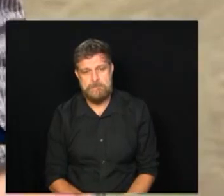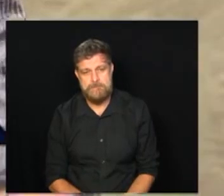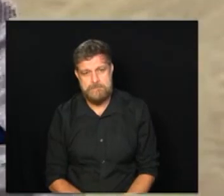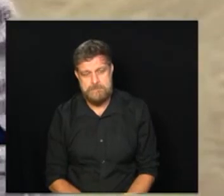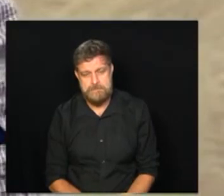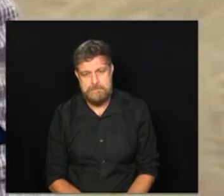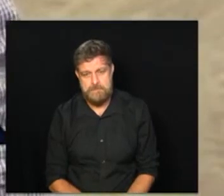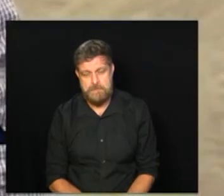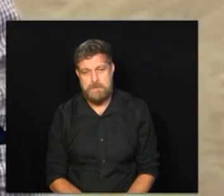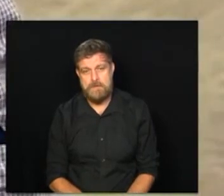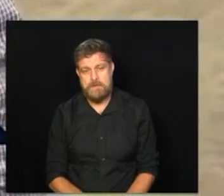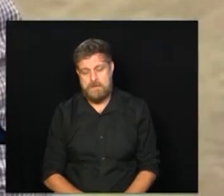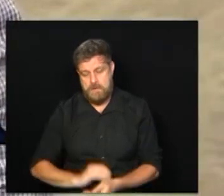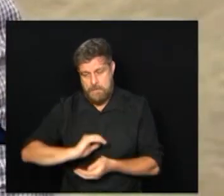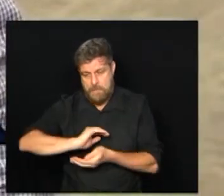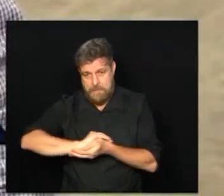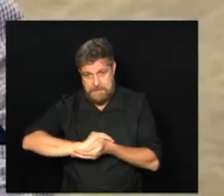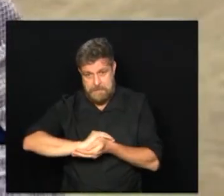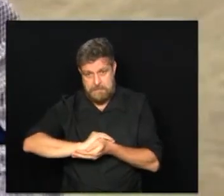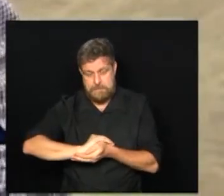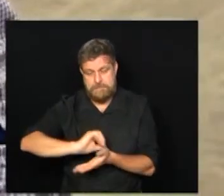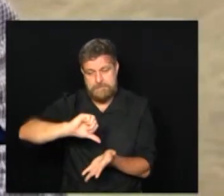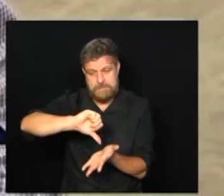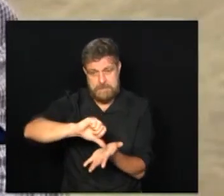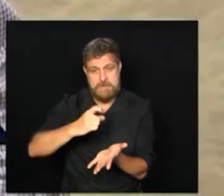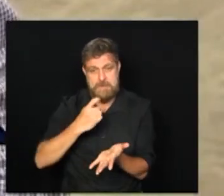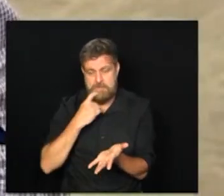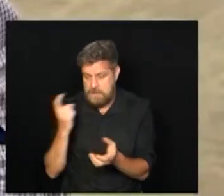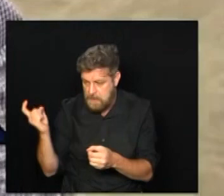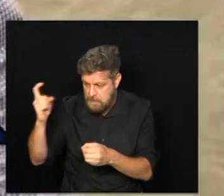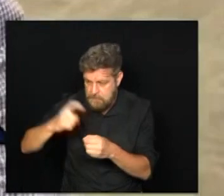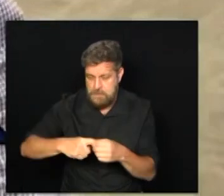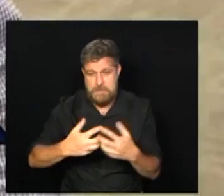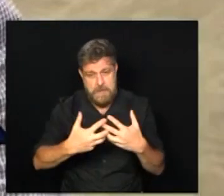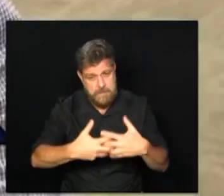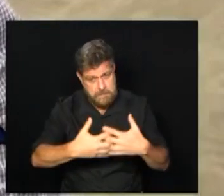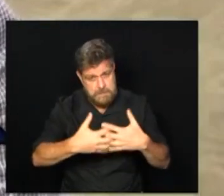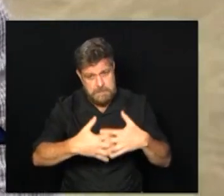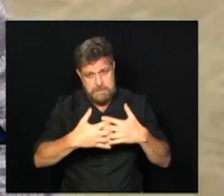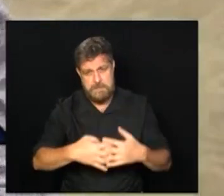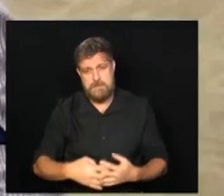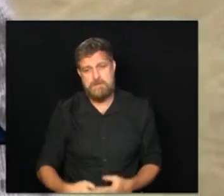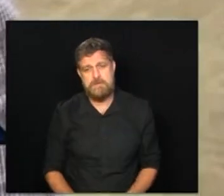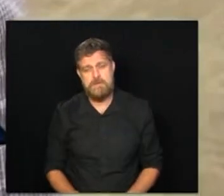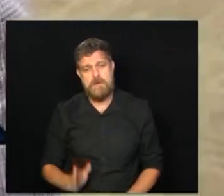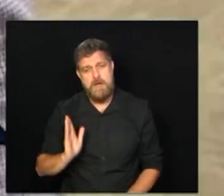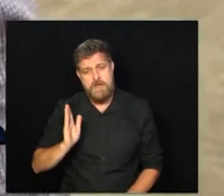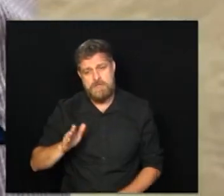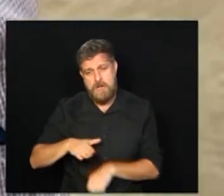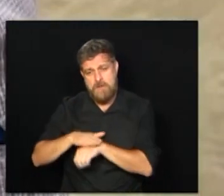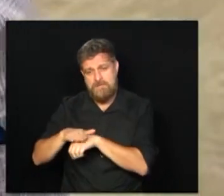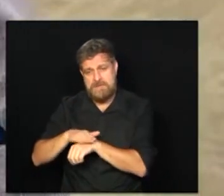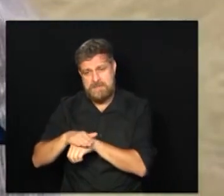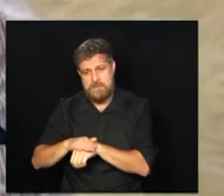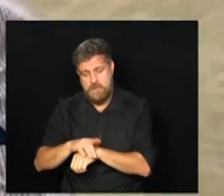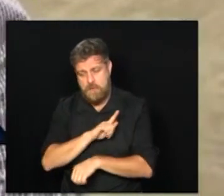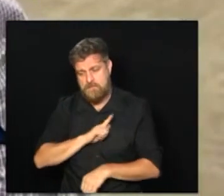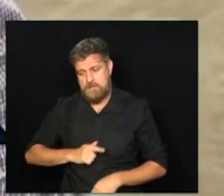Um é a volta do poupa-tempo da região central. Nós já deixamos, o vice-governador deu a